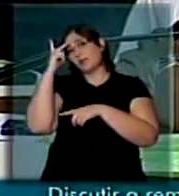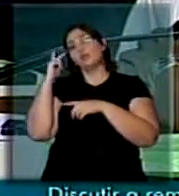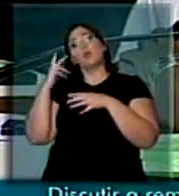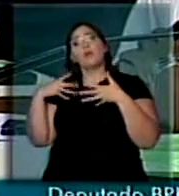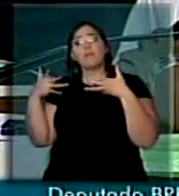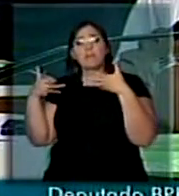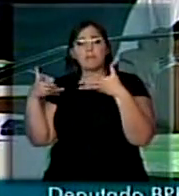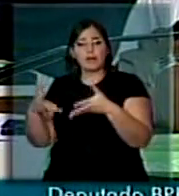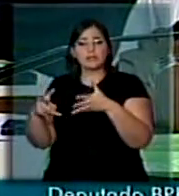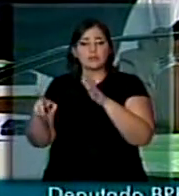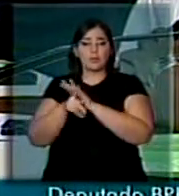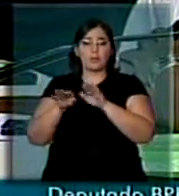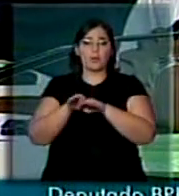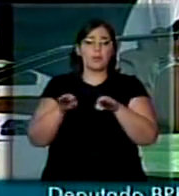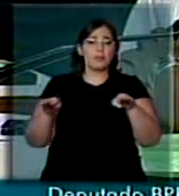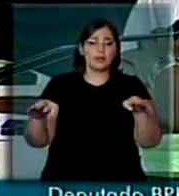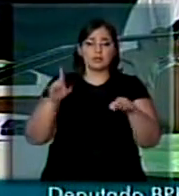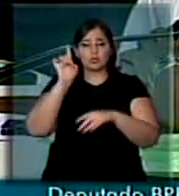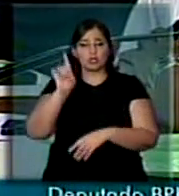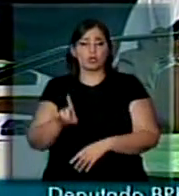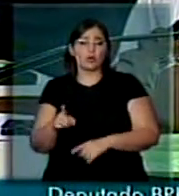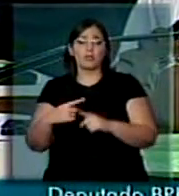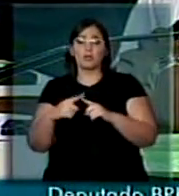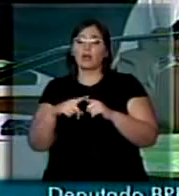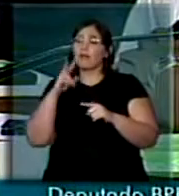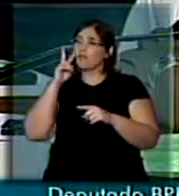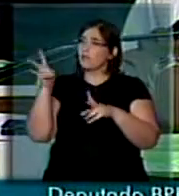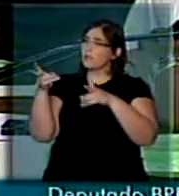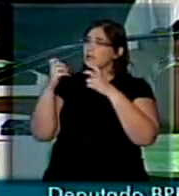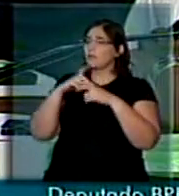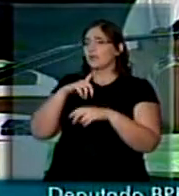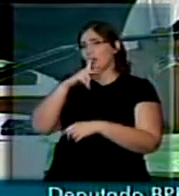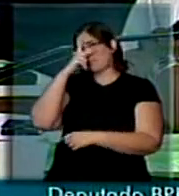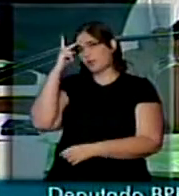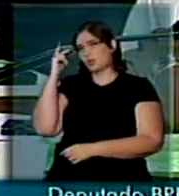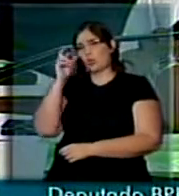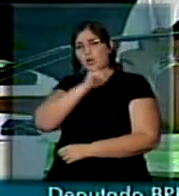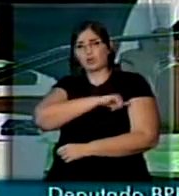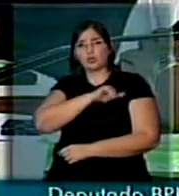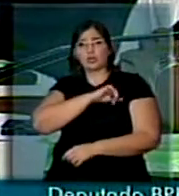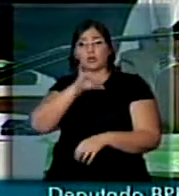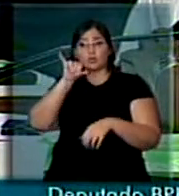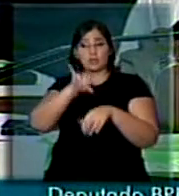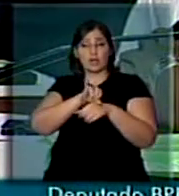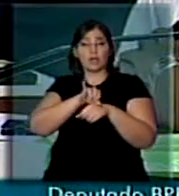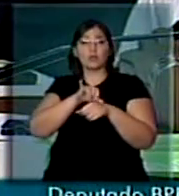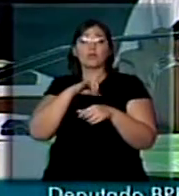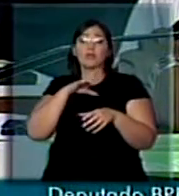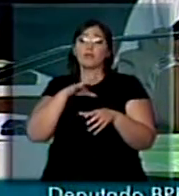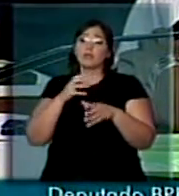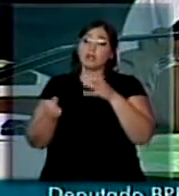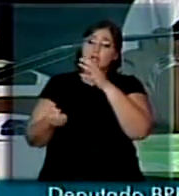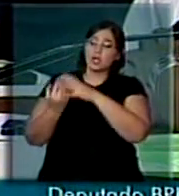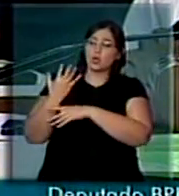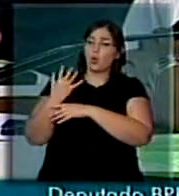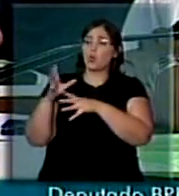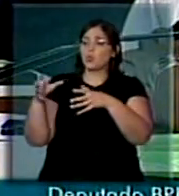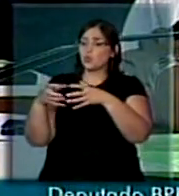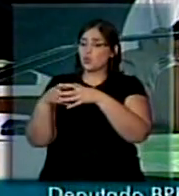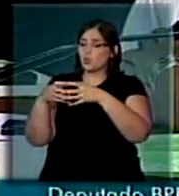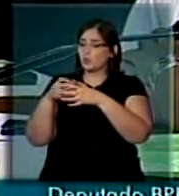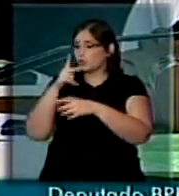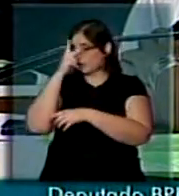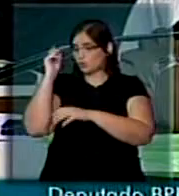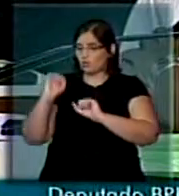participantes da nossa mesa, né, ver que realmente tem gente no Rio de Janeiro, se formou, né, um grupo de